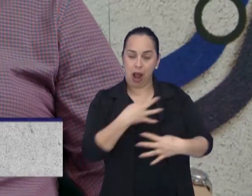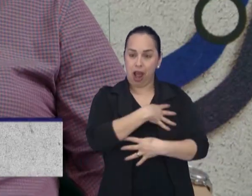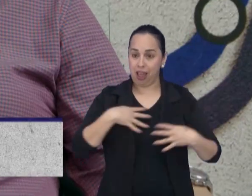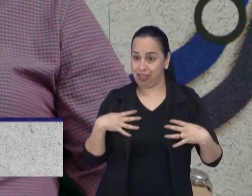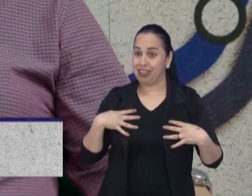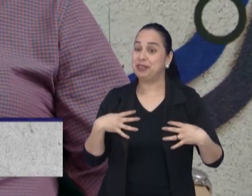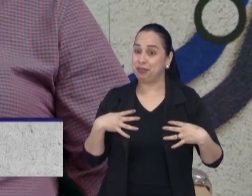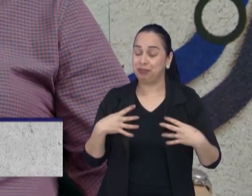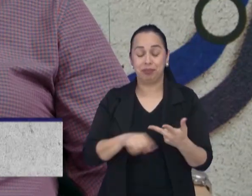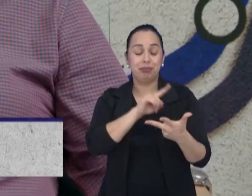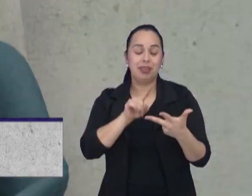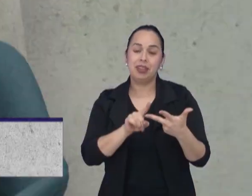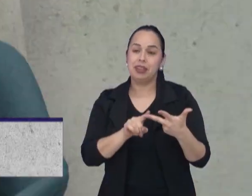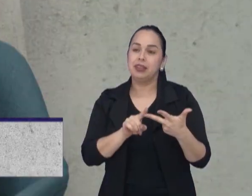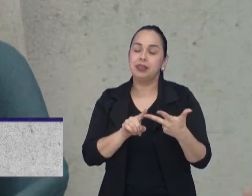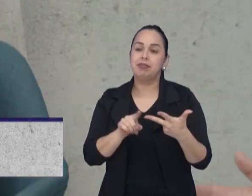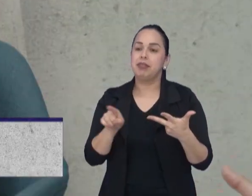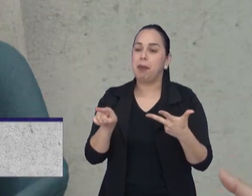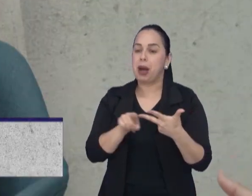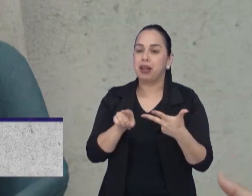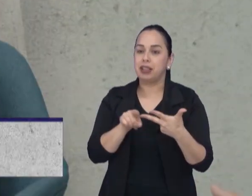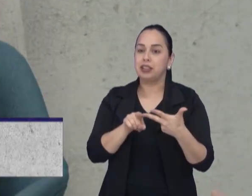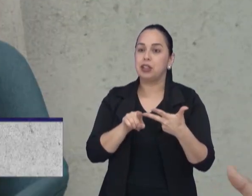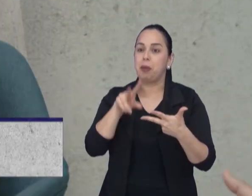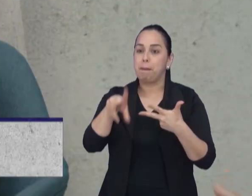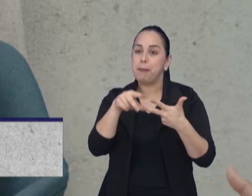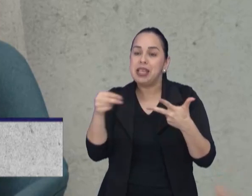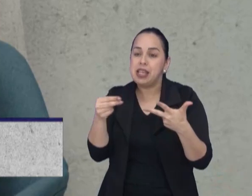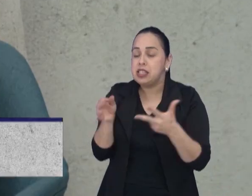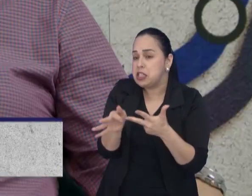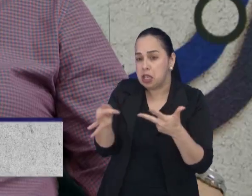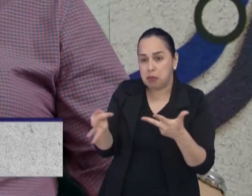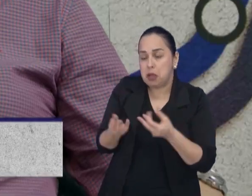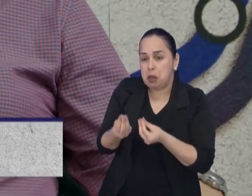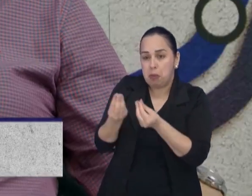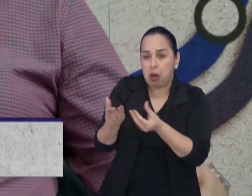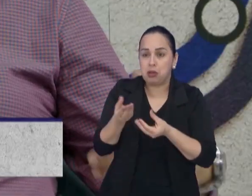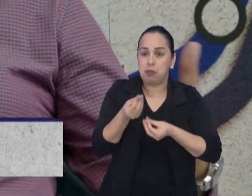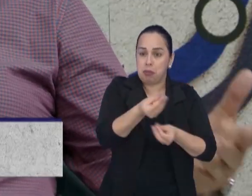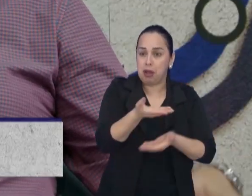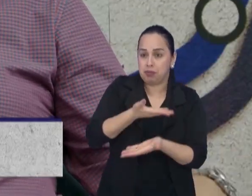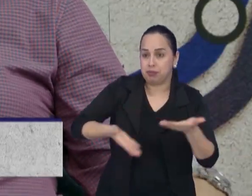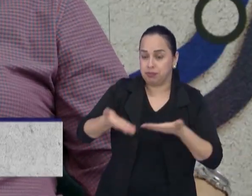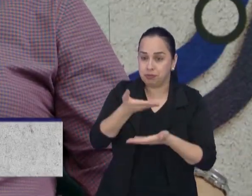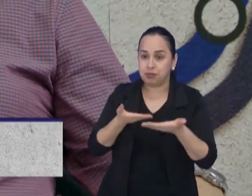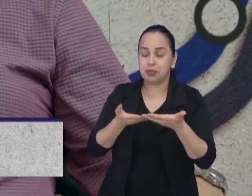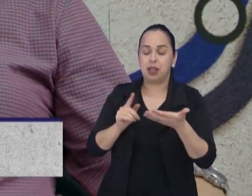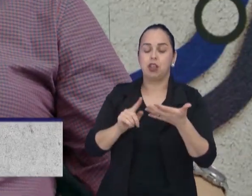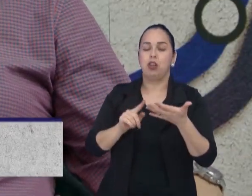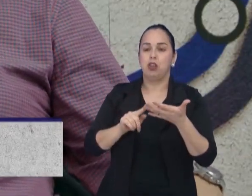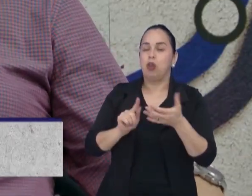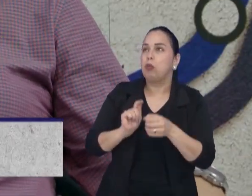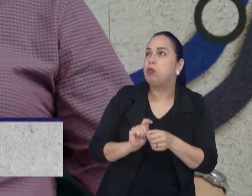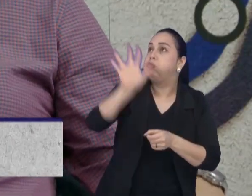né? Também a questão dos presentes, pequenos presentes que podem ser feitos, a parte de fogos, que hoje